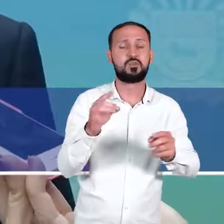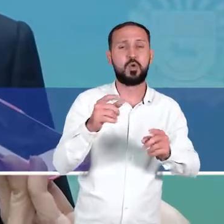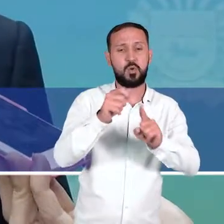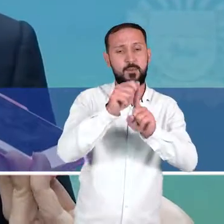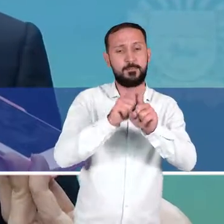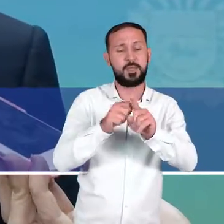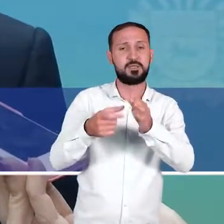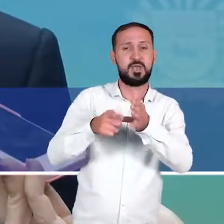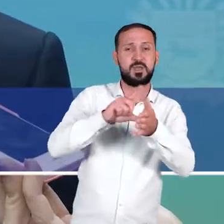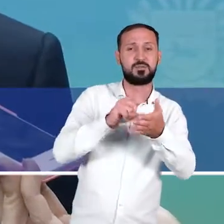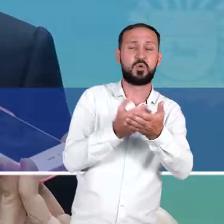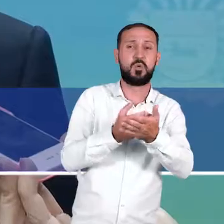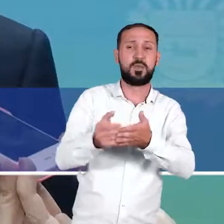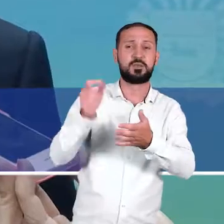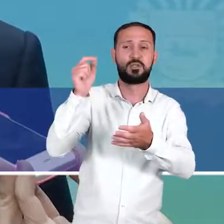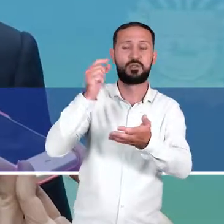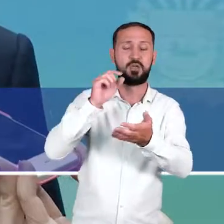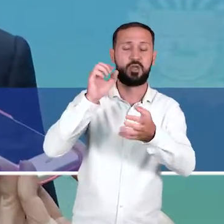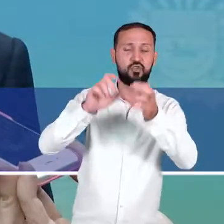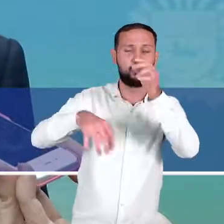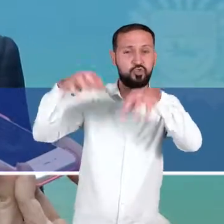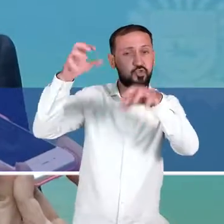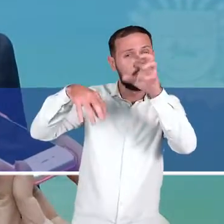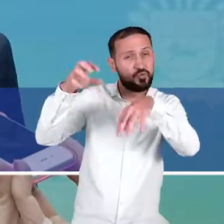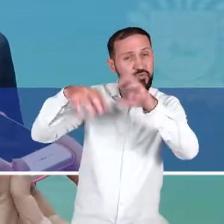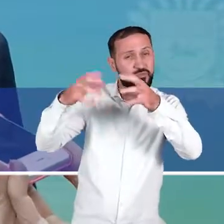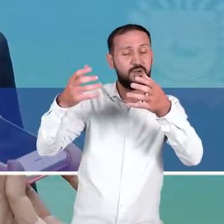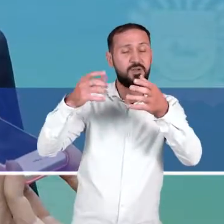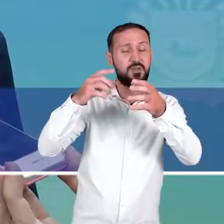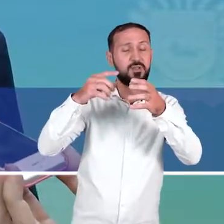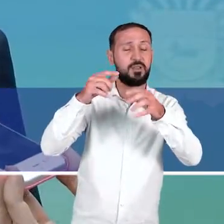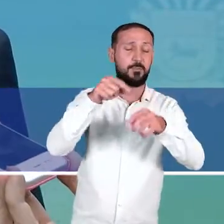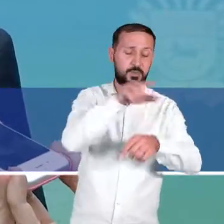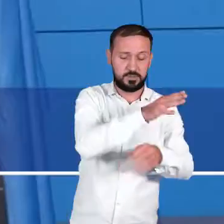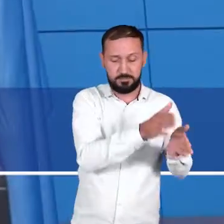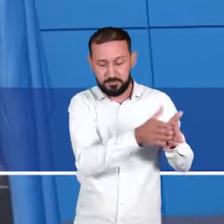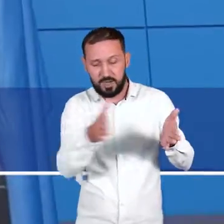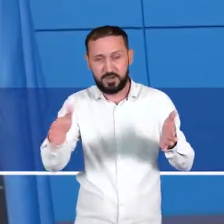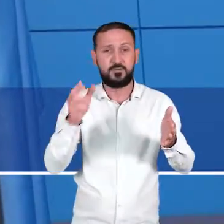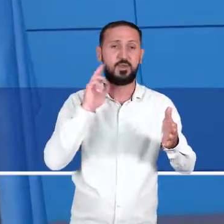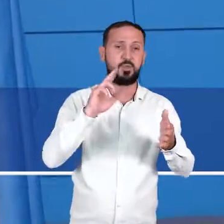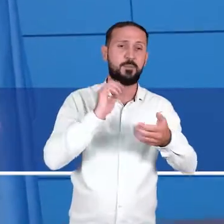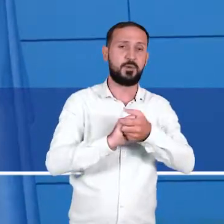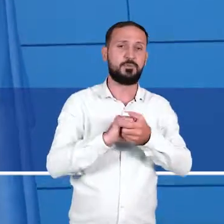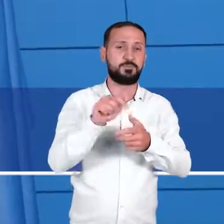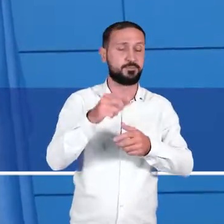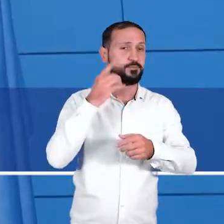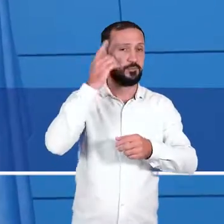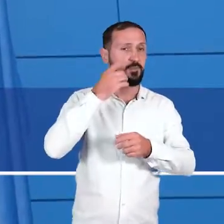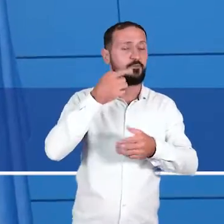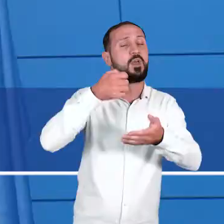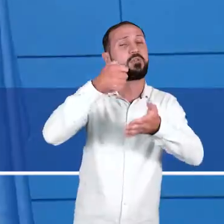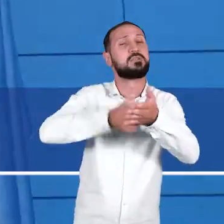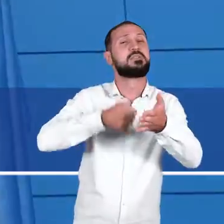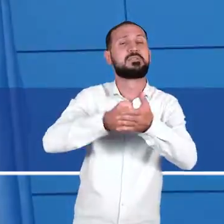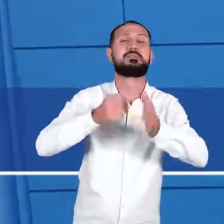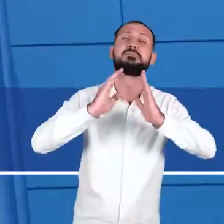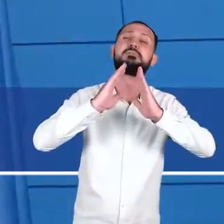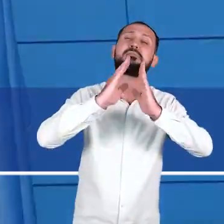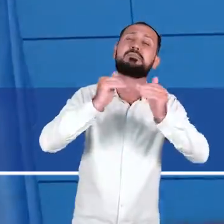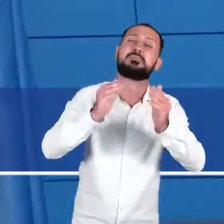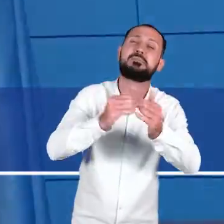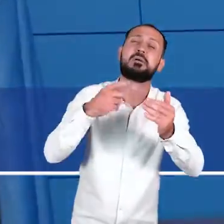que antecedem as chuvas e depois se normaliza essa questão. O parlamentar fez um apelo para que novas